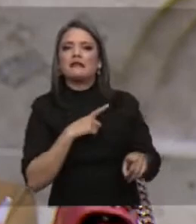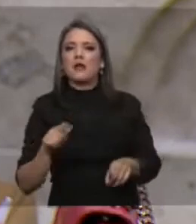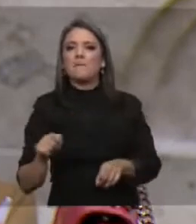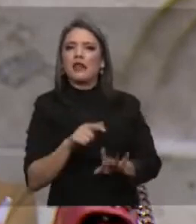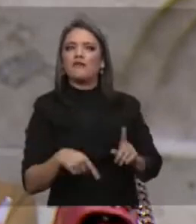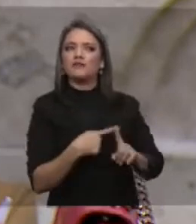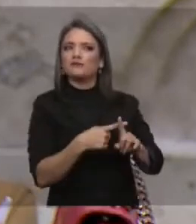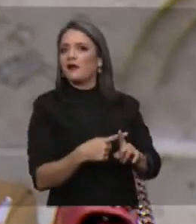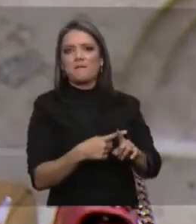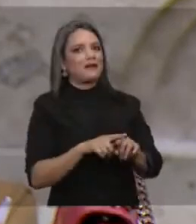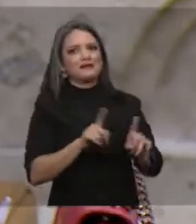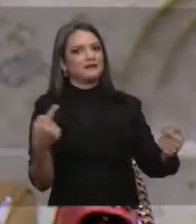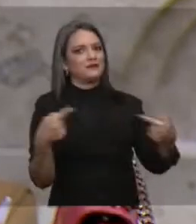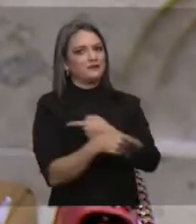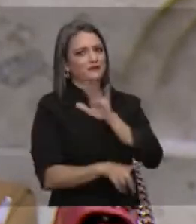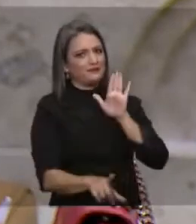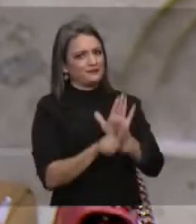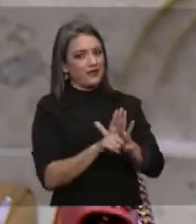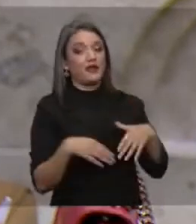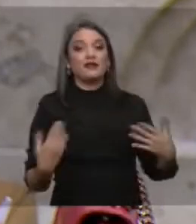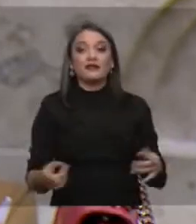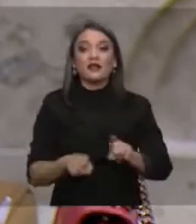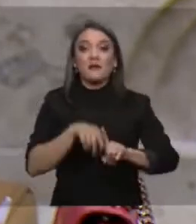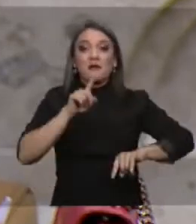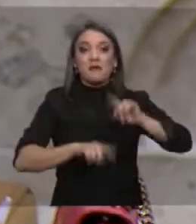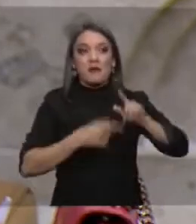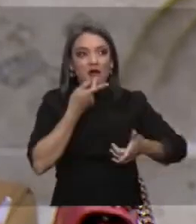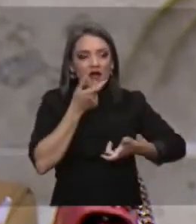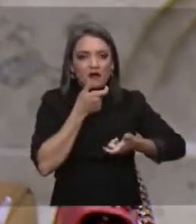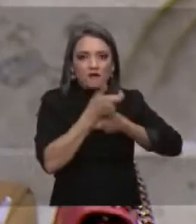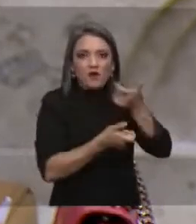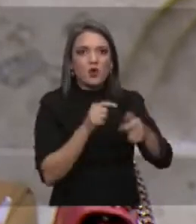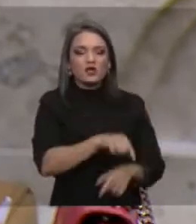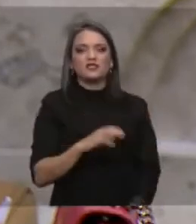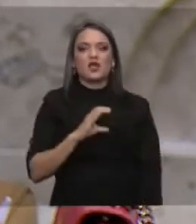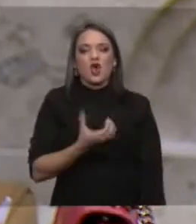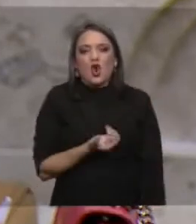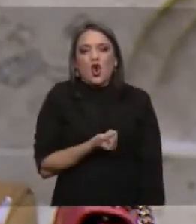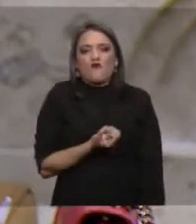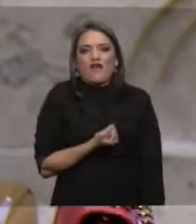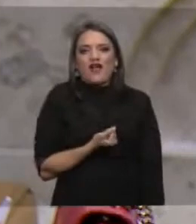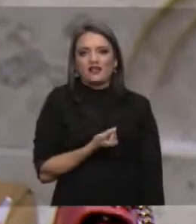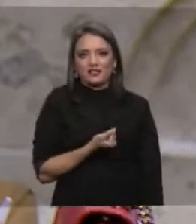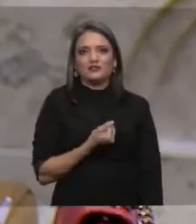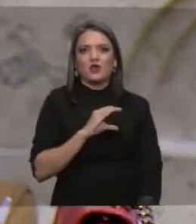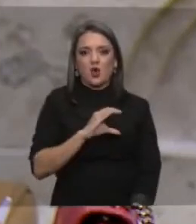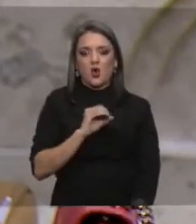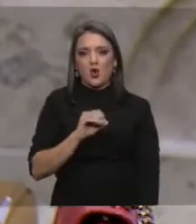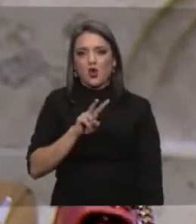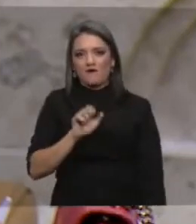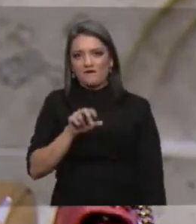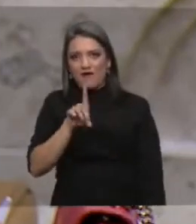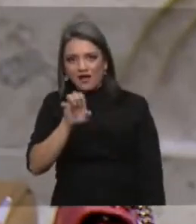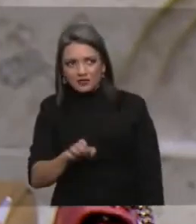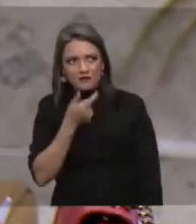E, por fim, xingou novamente todos eles de covardes, praticando a 19ª injúria.